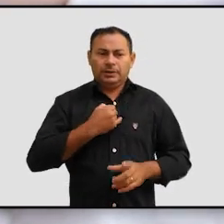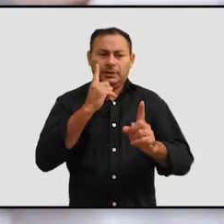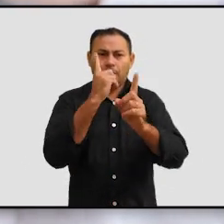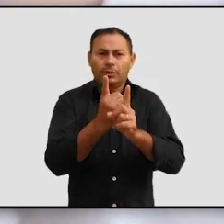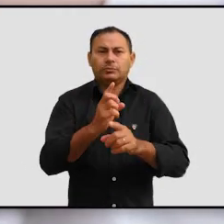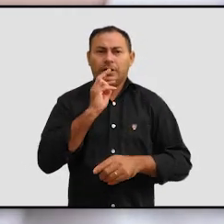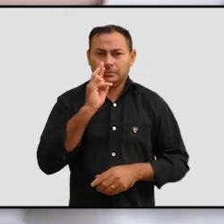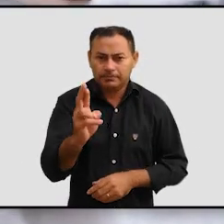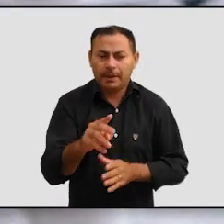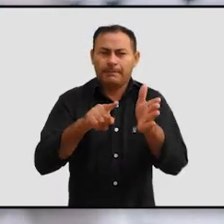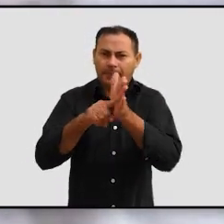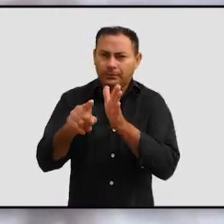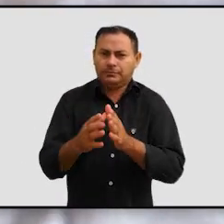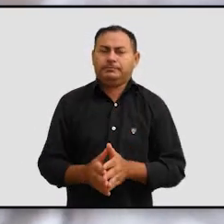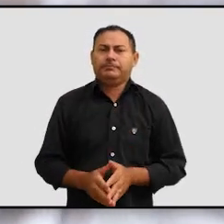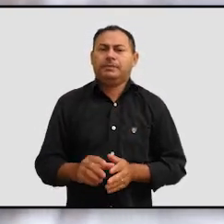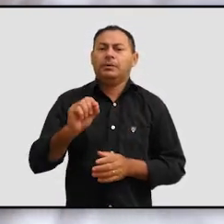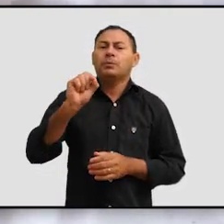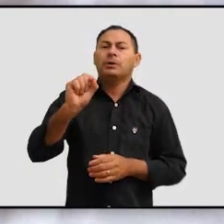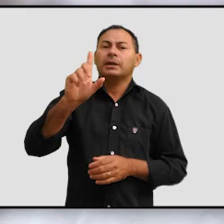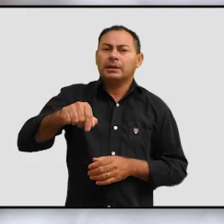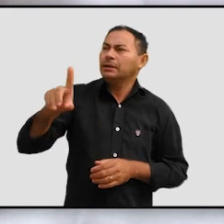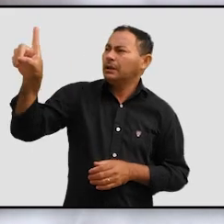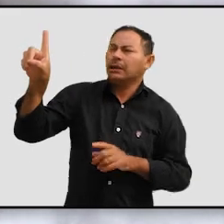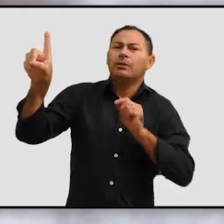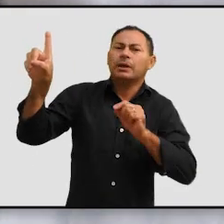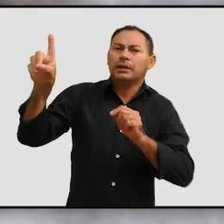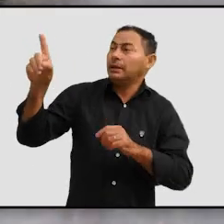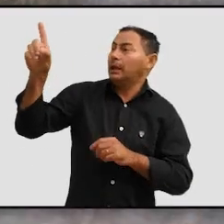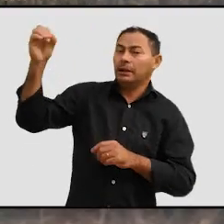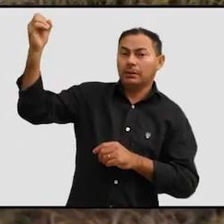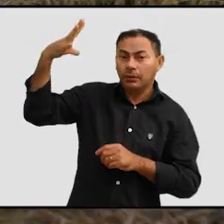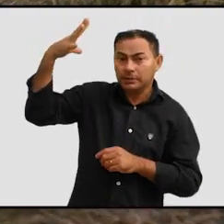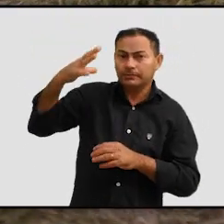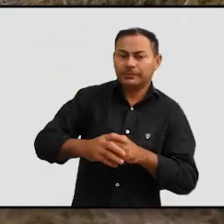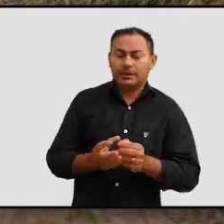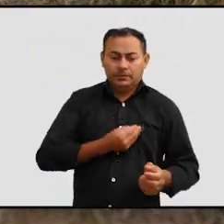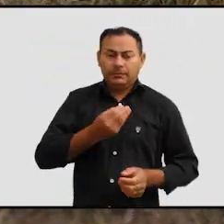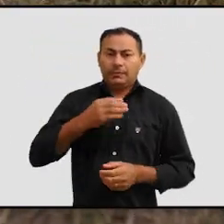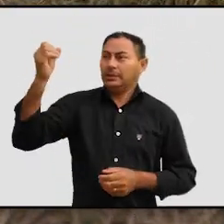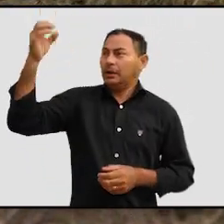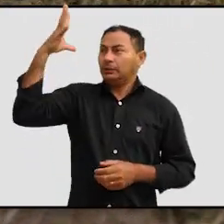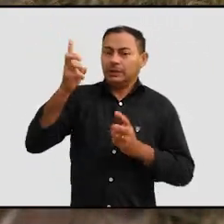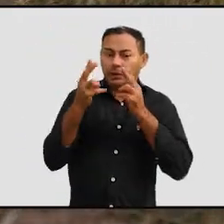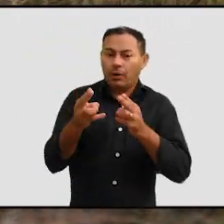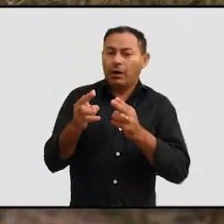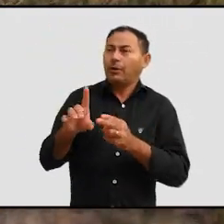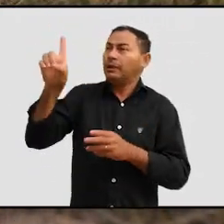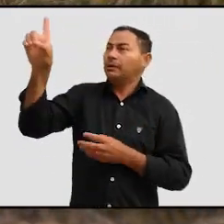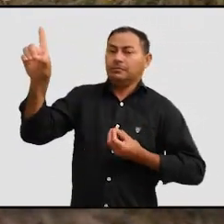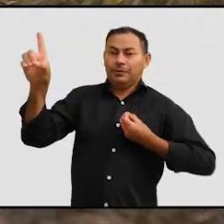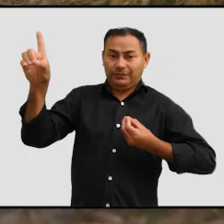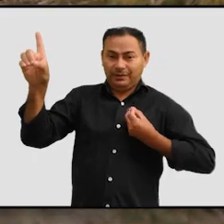João, encontro uma das respostas à pergunta. O que Deus é? Deus é luz. Portanto, se andarmos na luz como